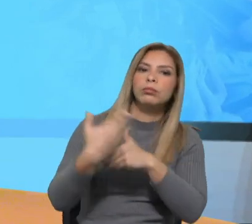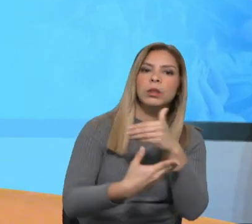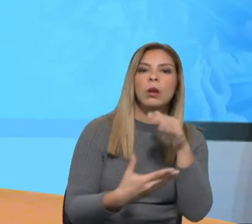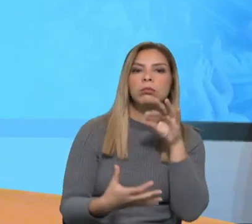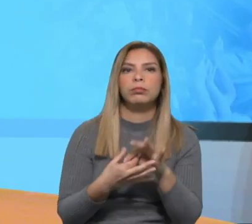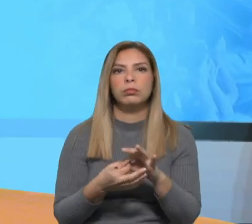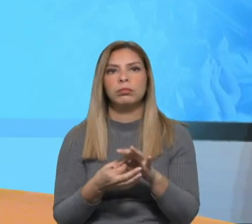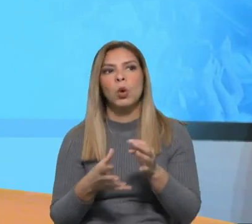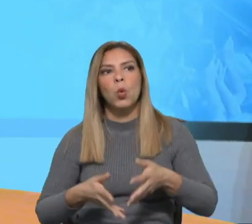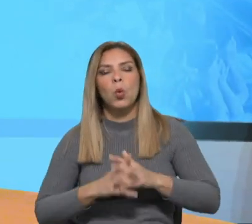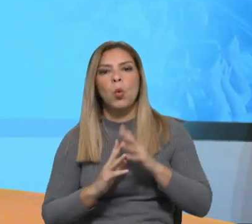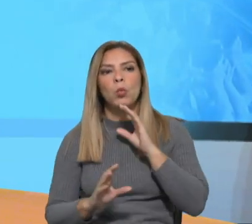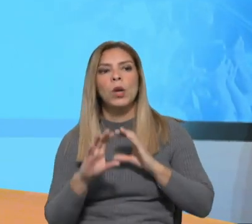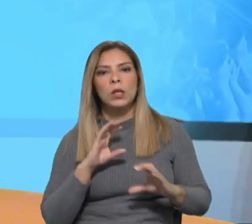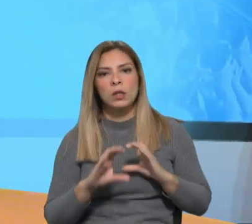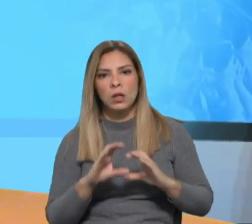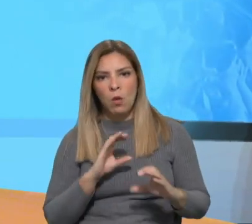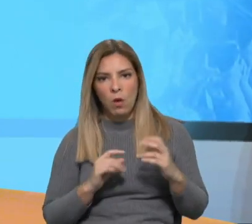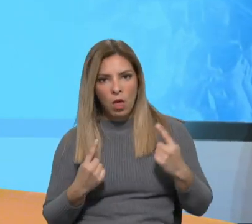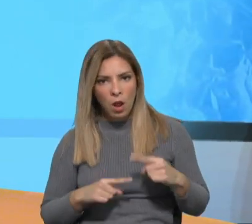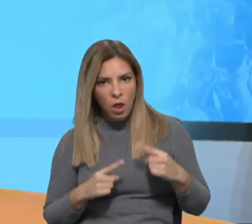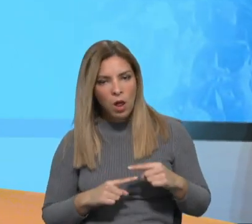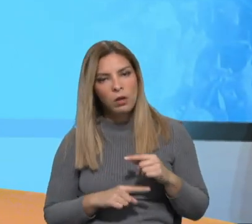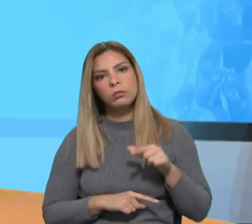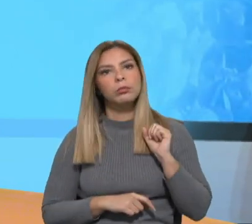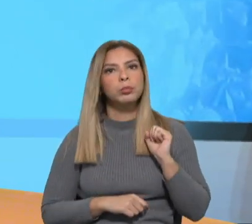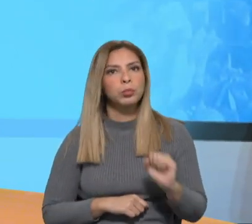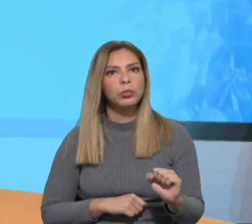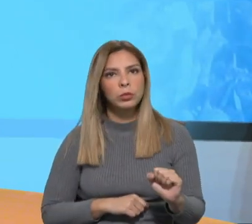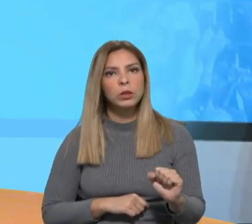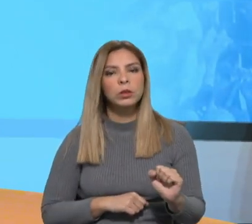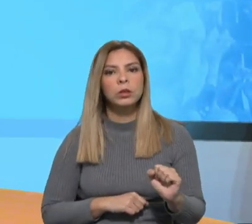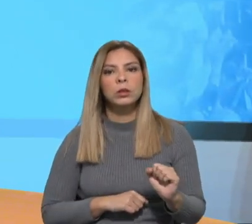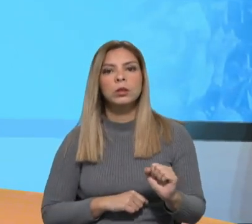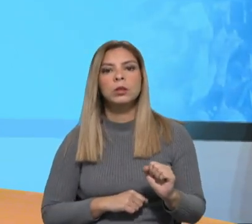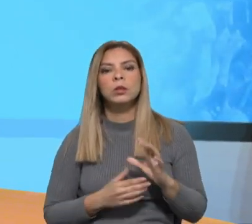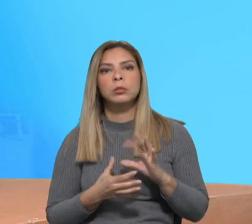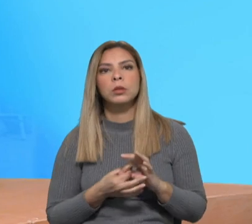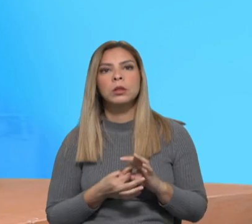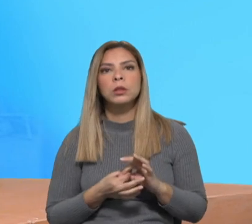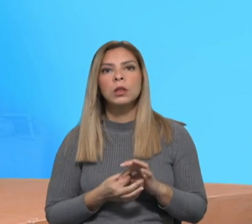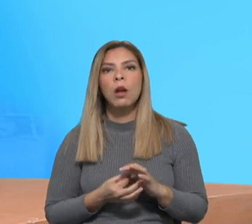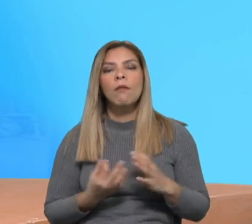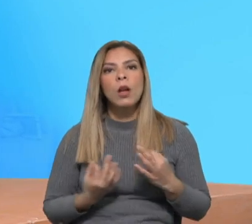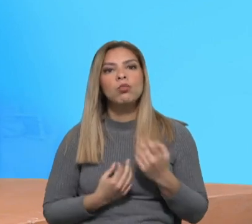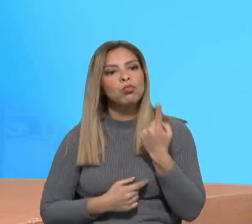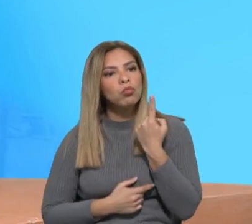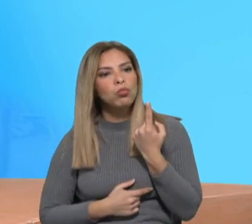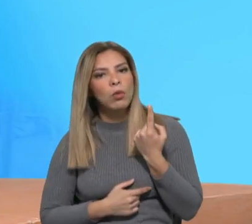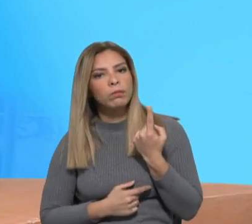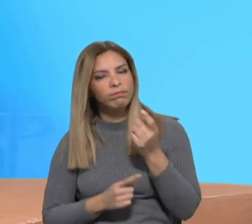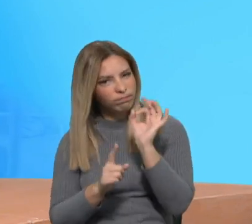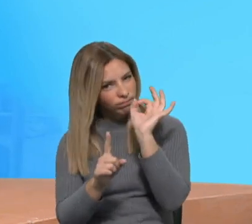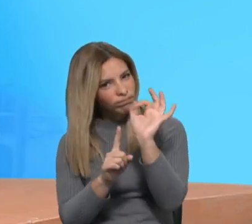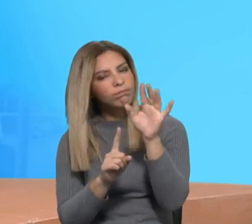no momento em que a comunicação tantas vezes divide e dilui a realidade. É um ponto que vai